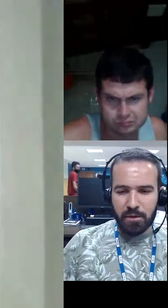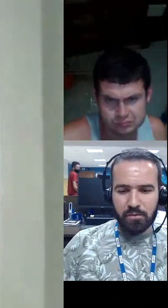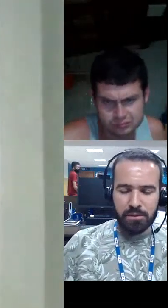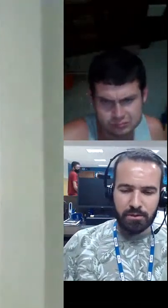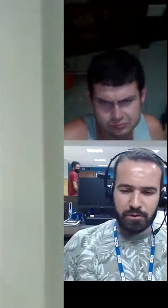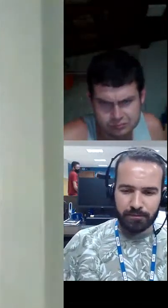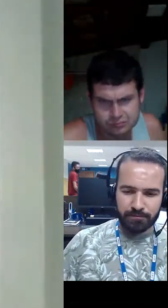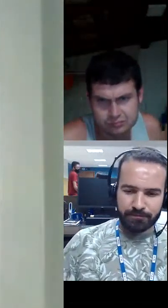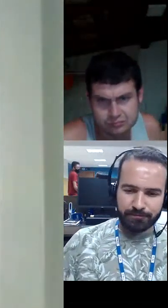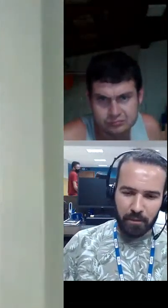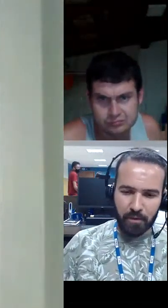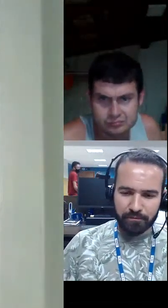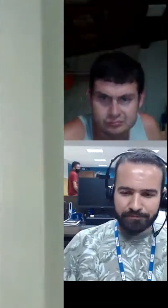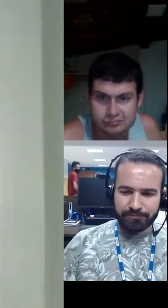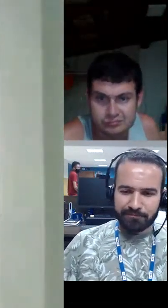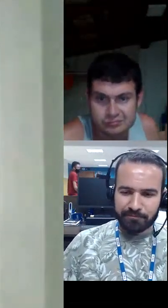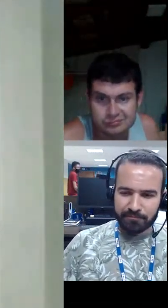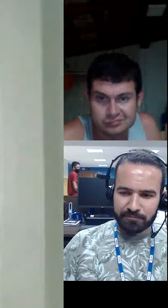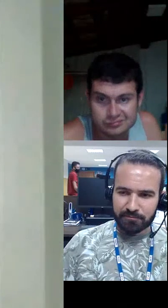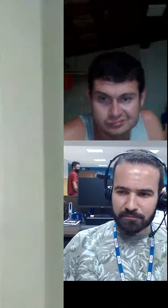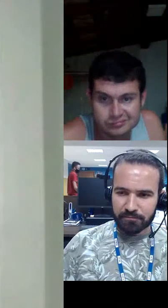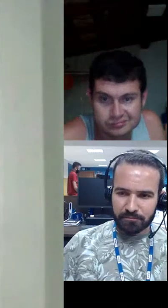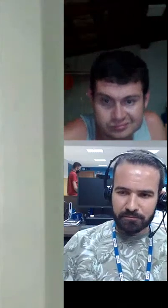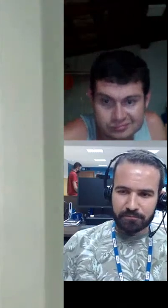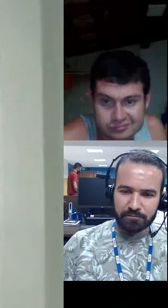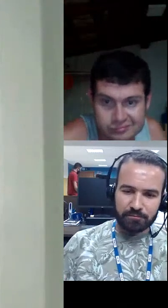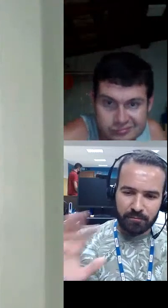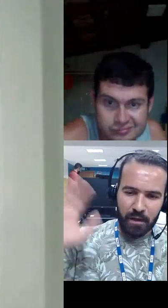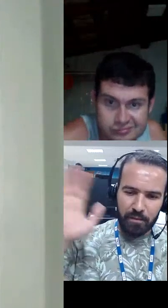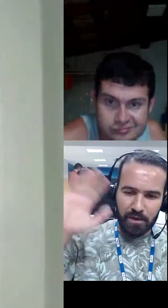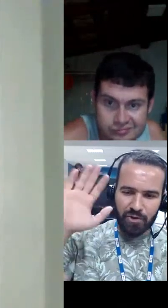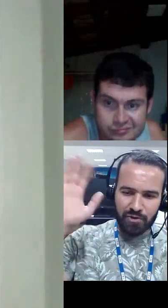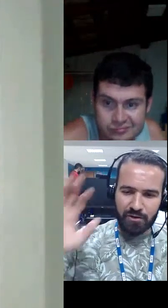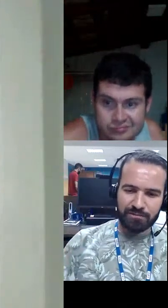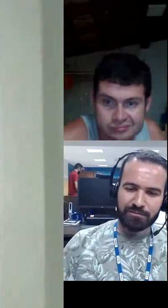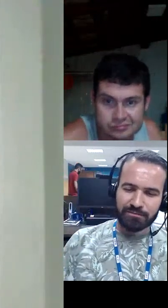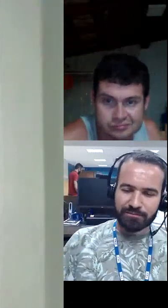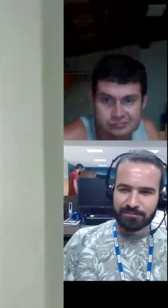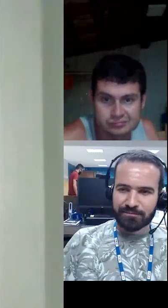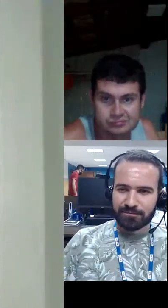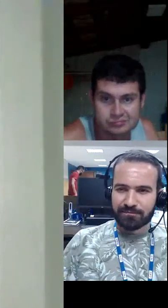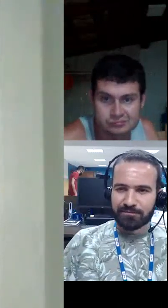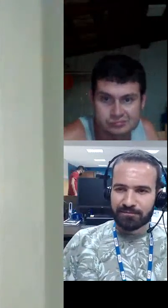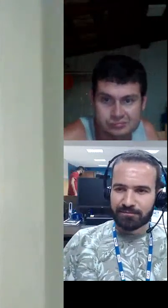segurança, meio ambiente. Tá bom? Abraço, tchau, tchau.